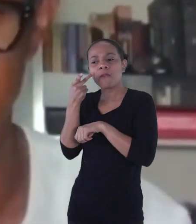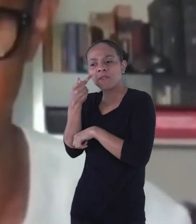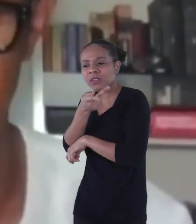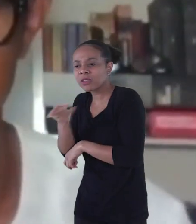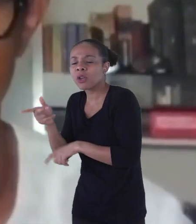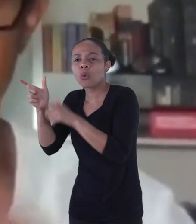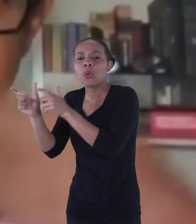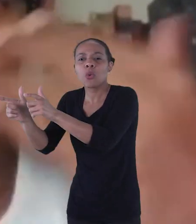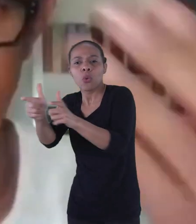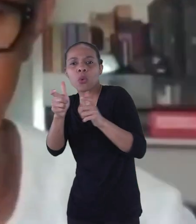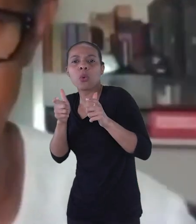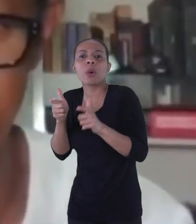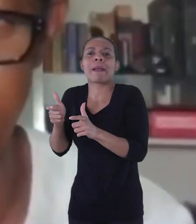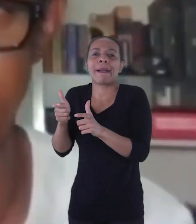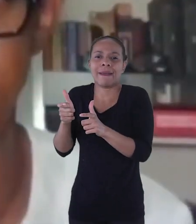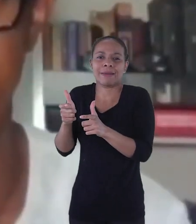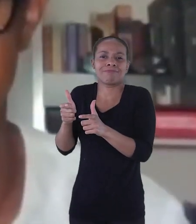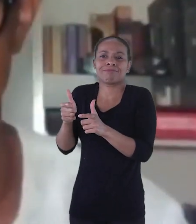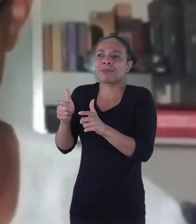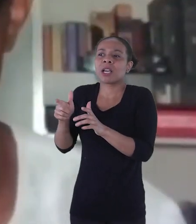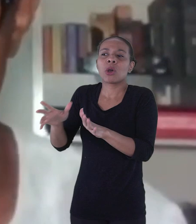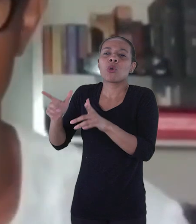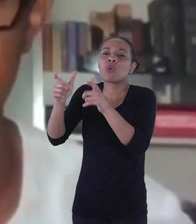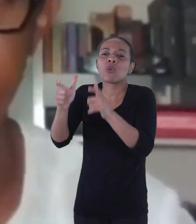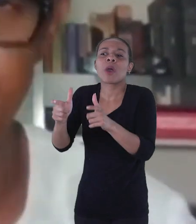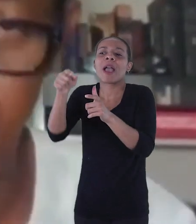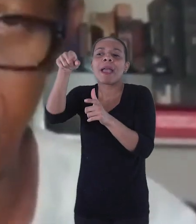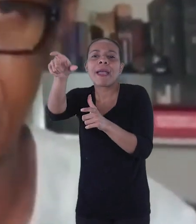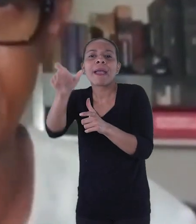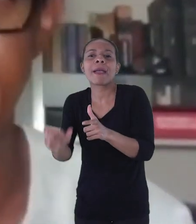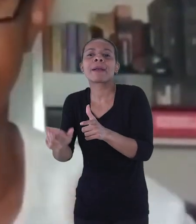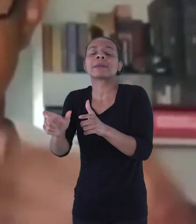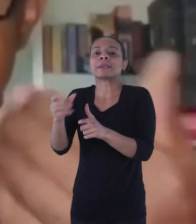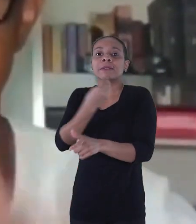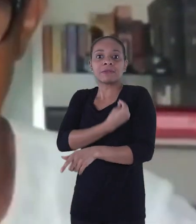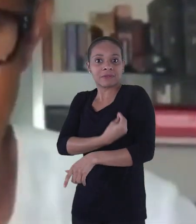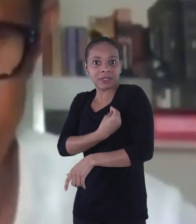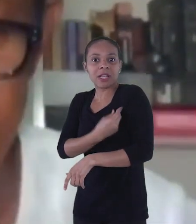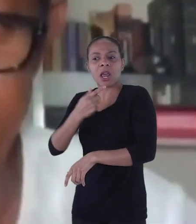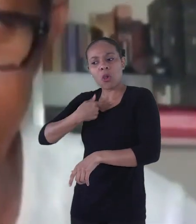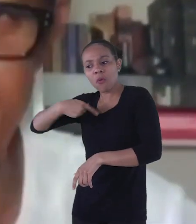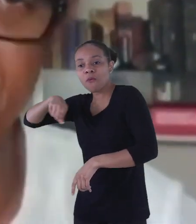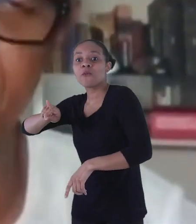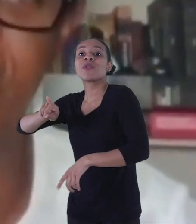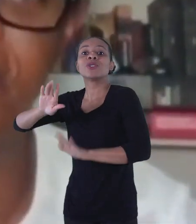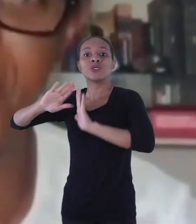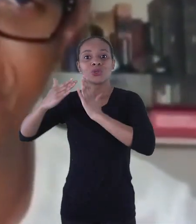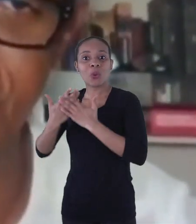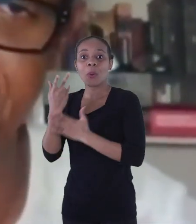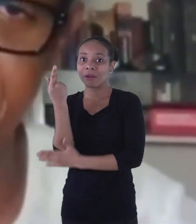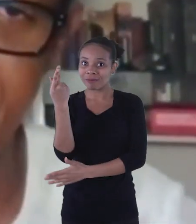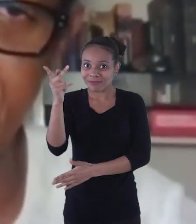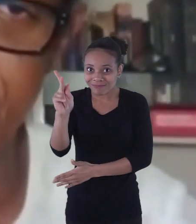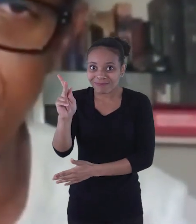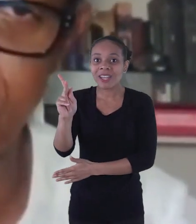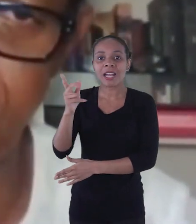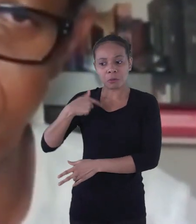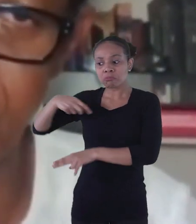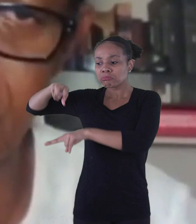cemitérios, cartórios, o lugar que a Carolina viveu, fui à escola, sentei a carteira que ela